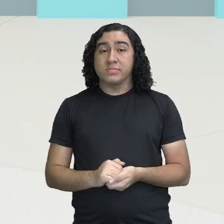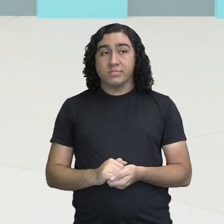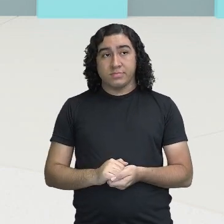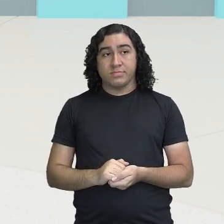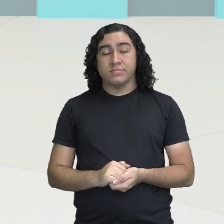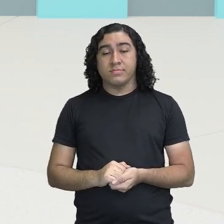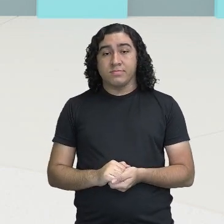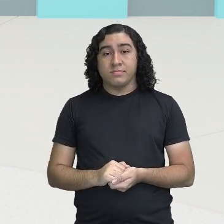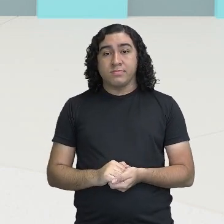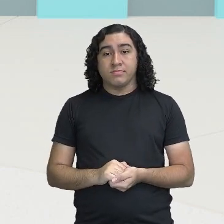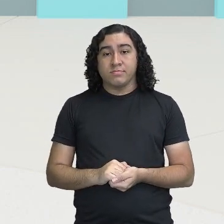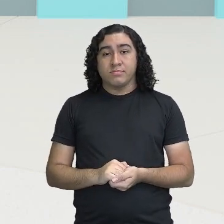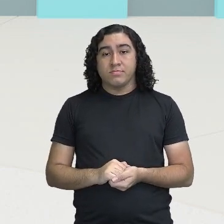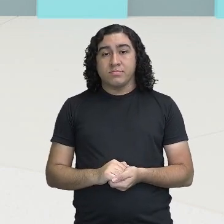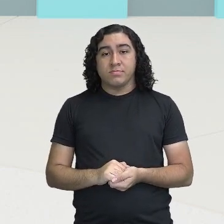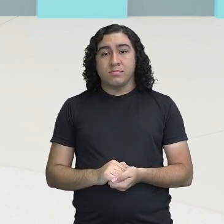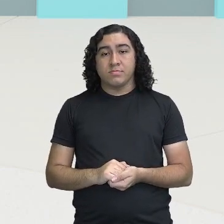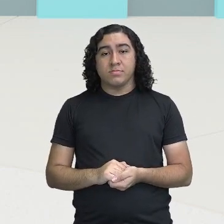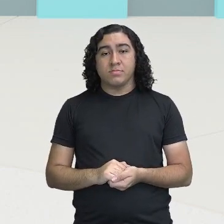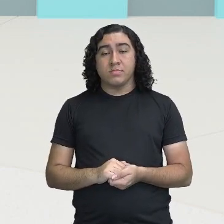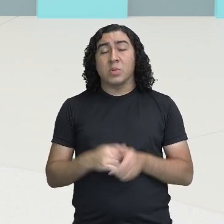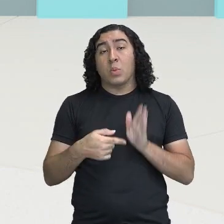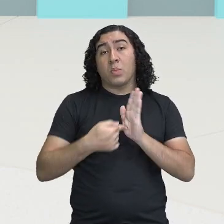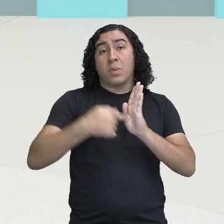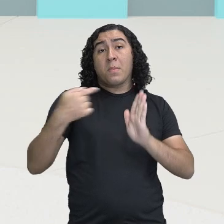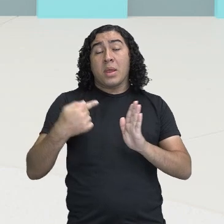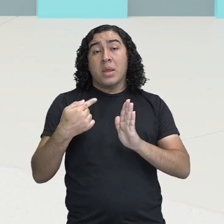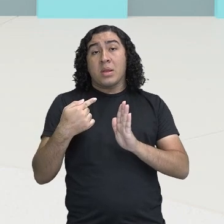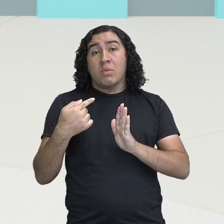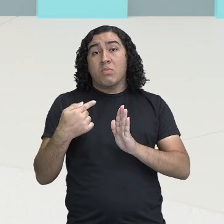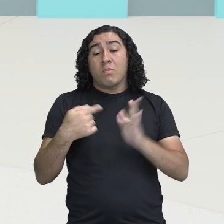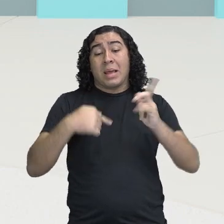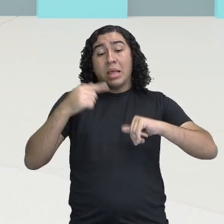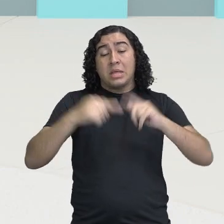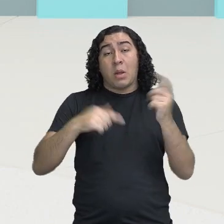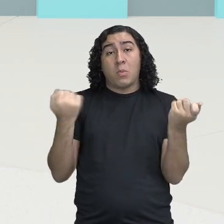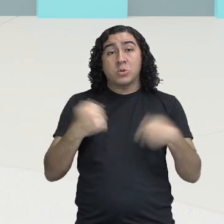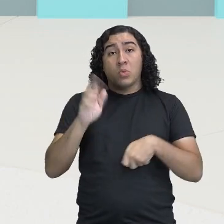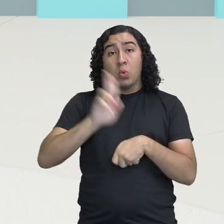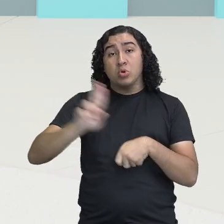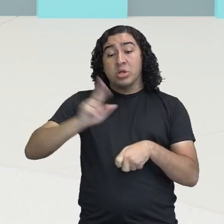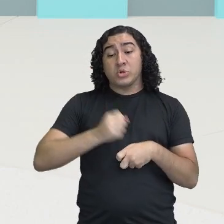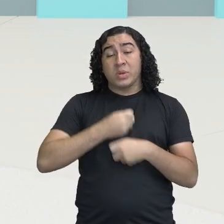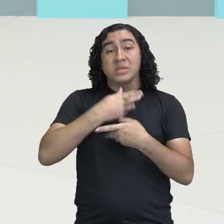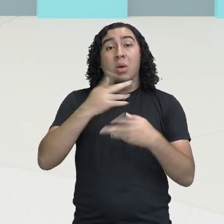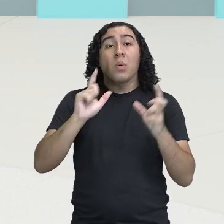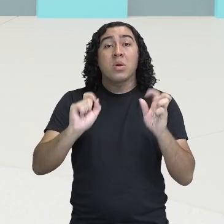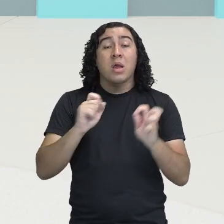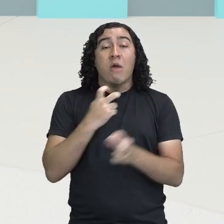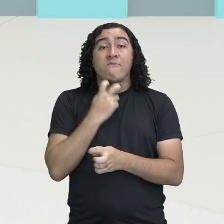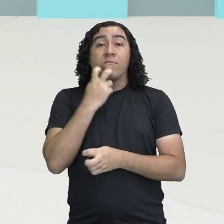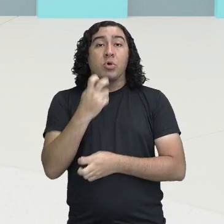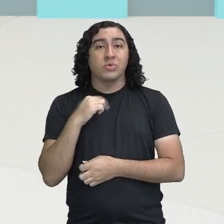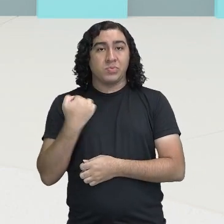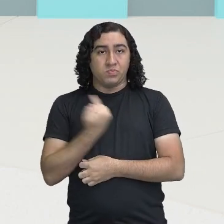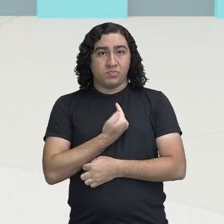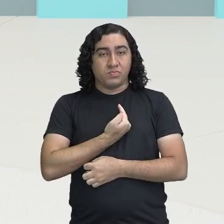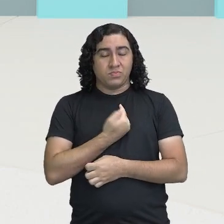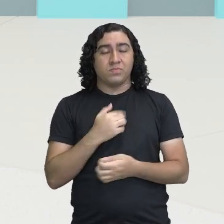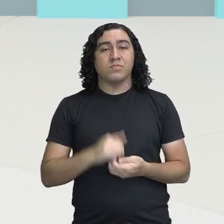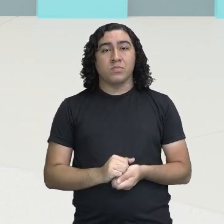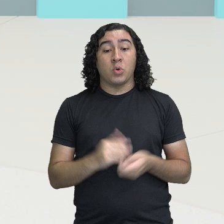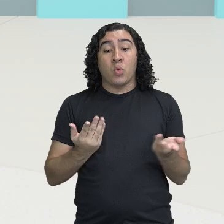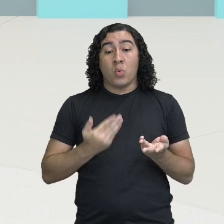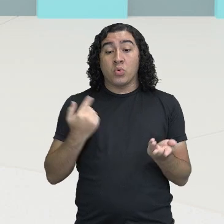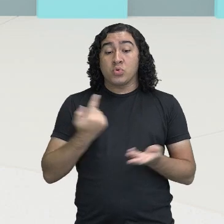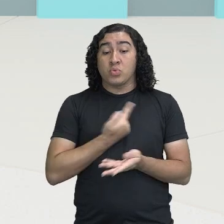um primeiro instrumento que temos é a nossa própria voz. E essa voz é o que hoje